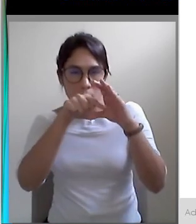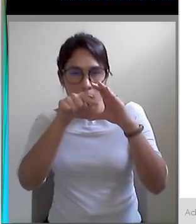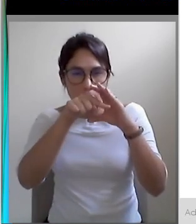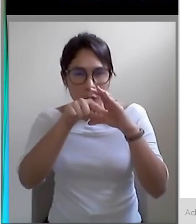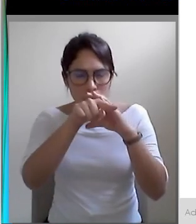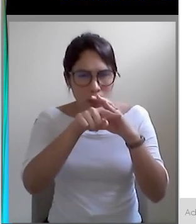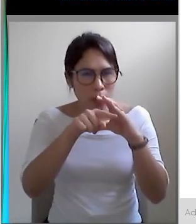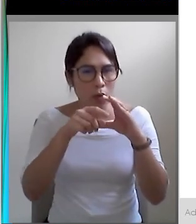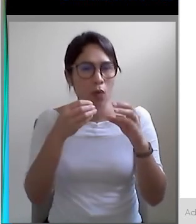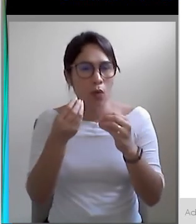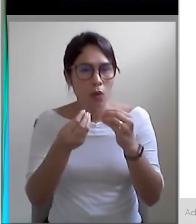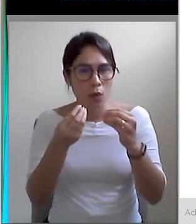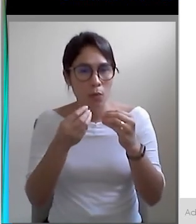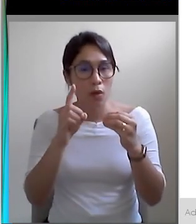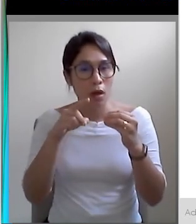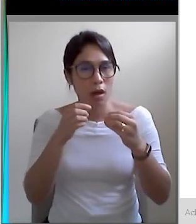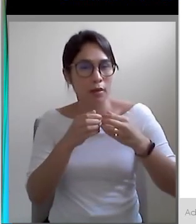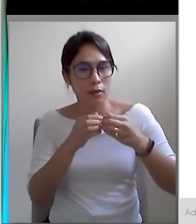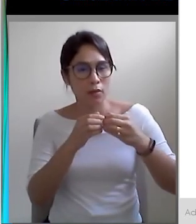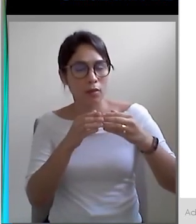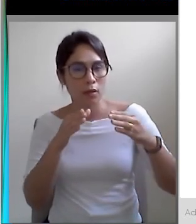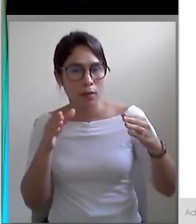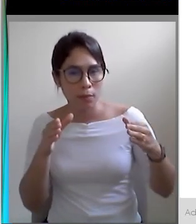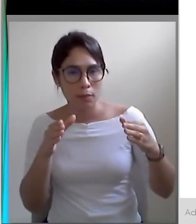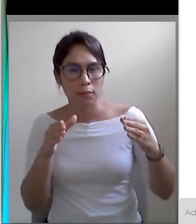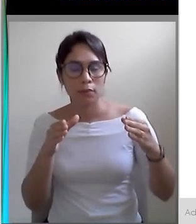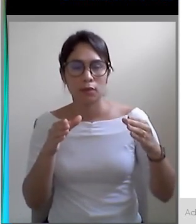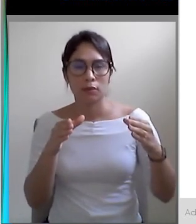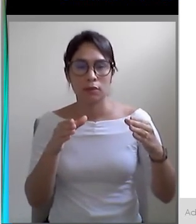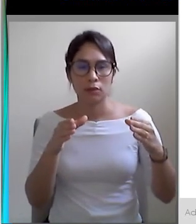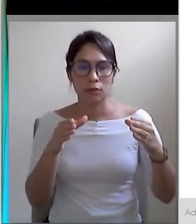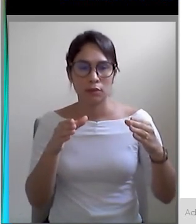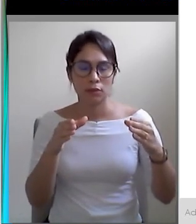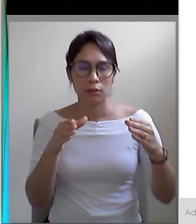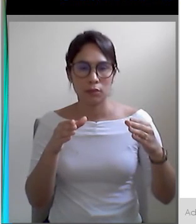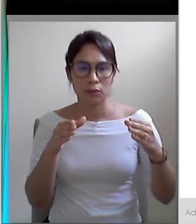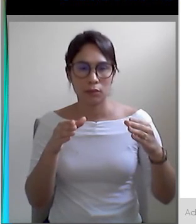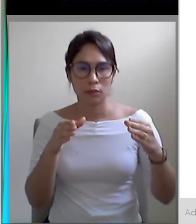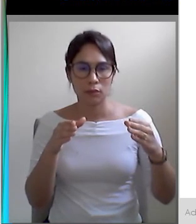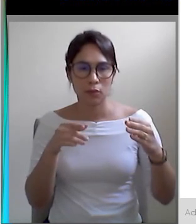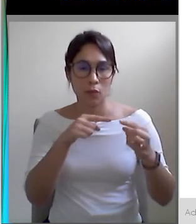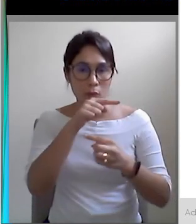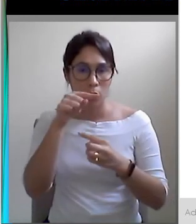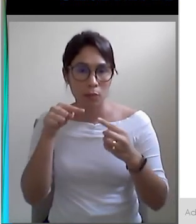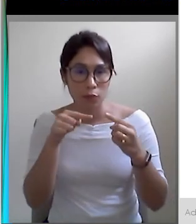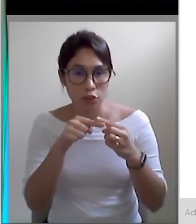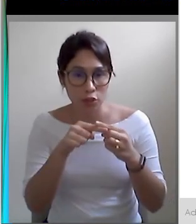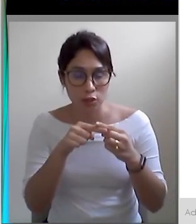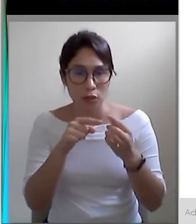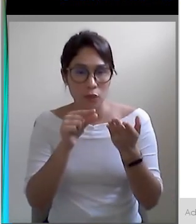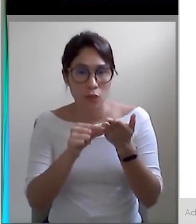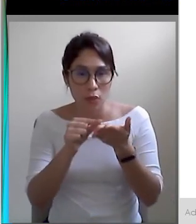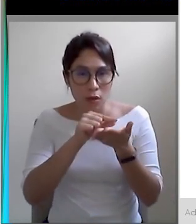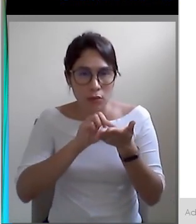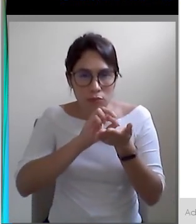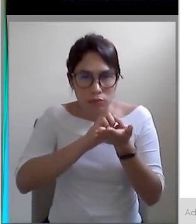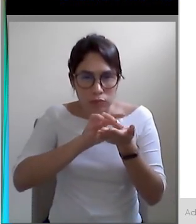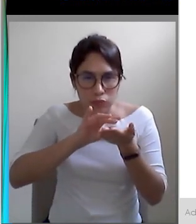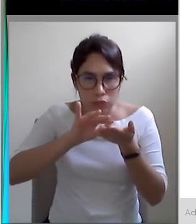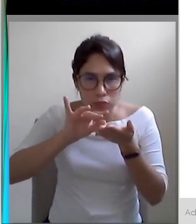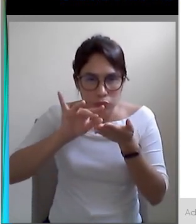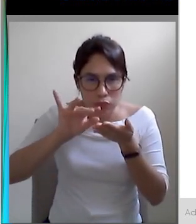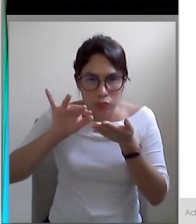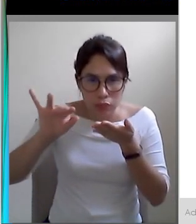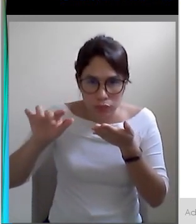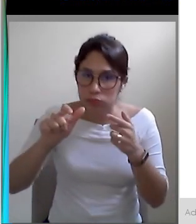O sistema de canais presentes na plaqueta são sistemas abertos e destinam-se ao local de